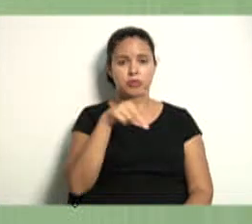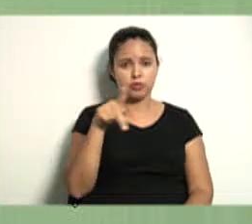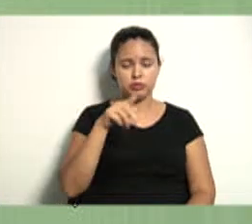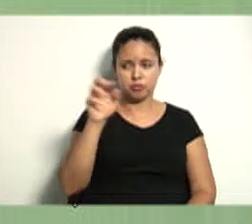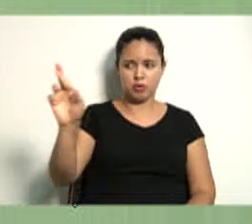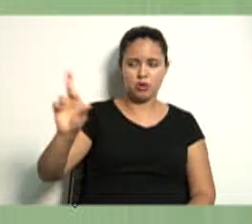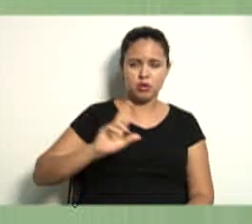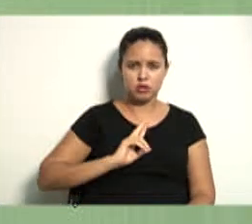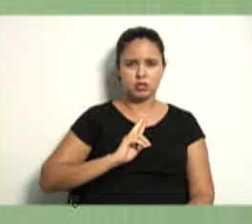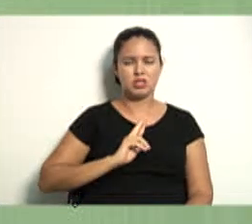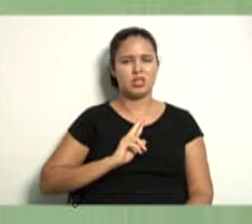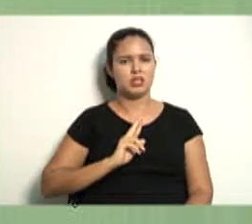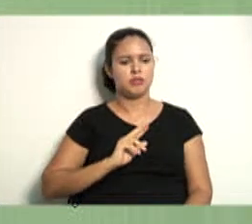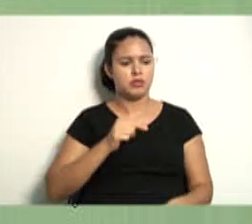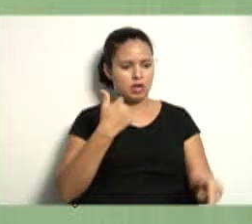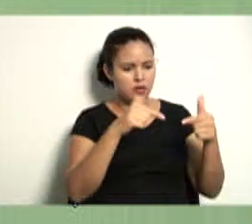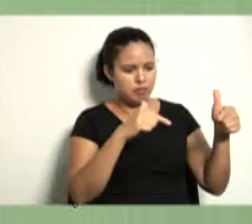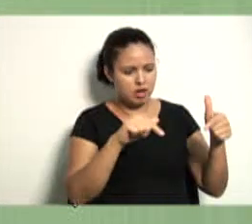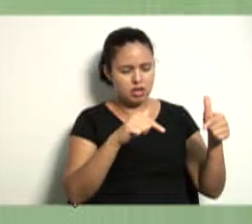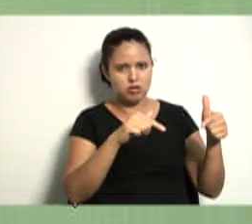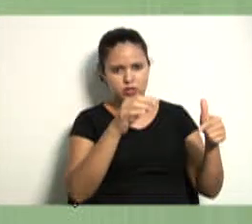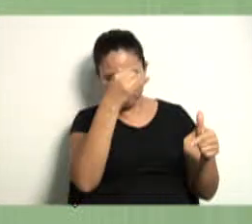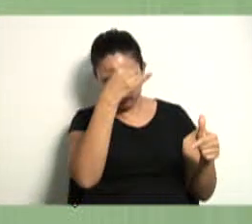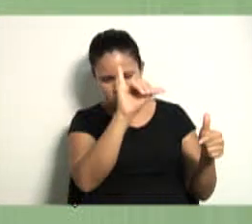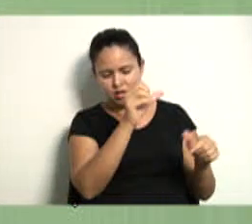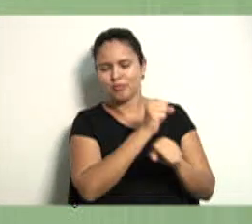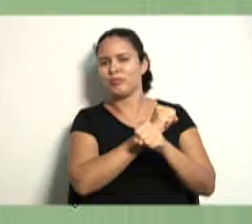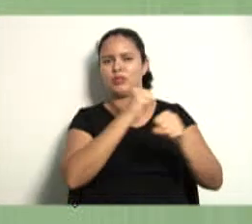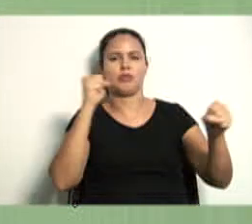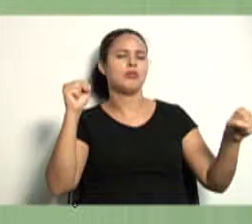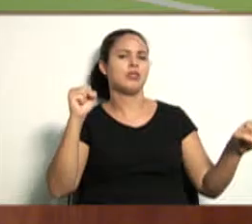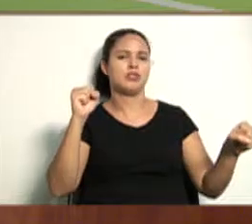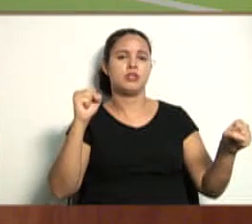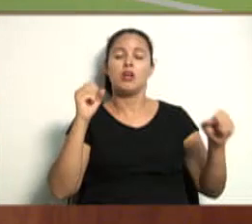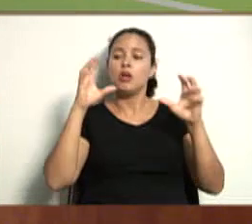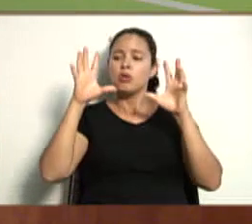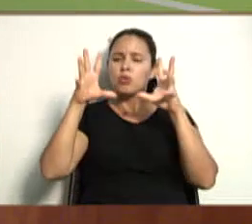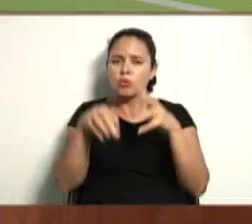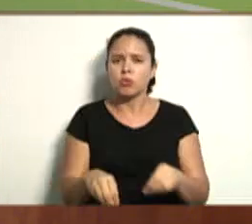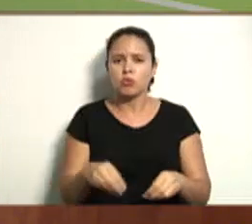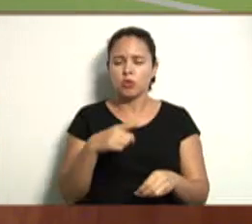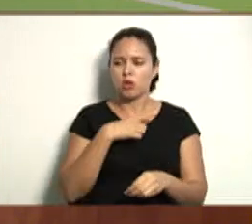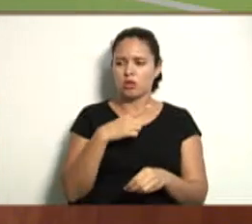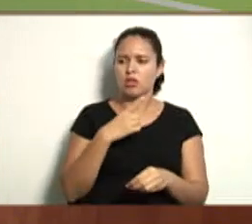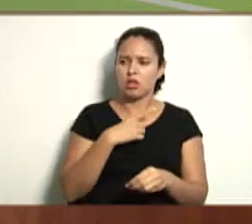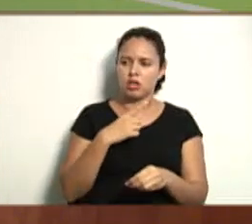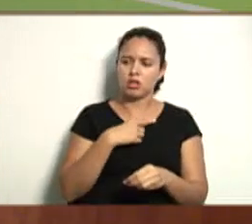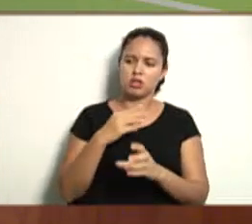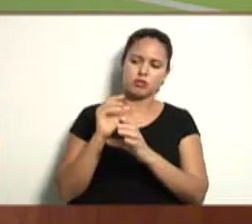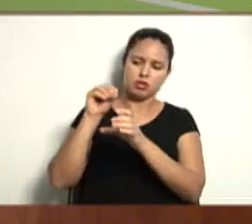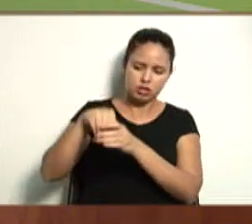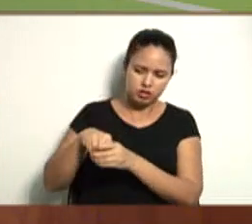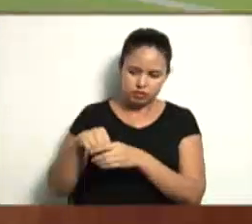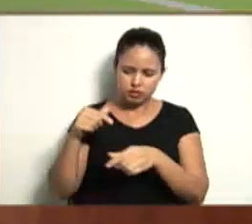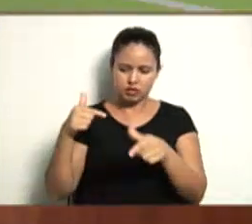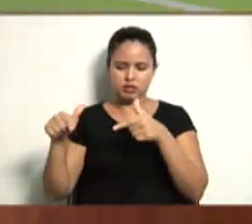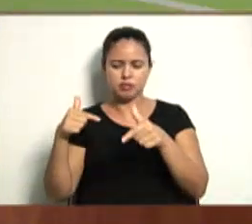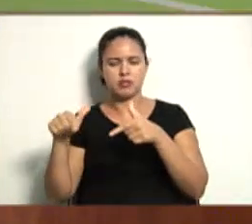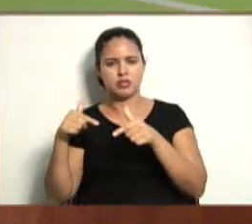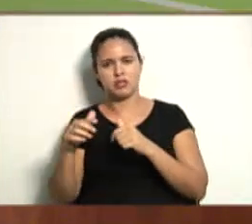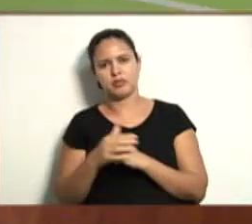impossível fugir do trabalho, pois ele está em tudo que fazemos. E